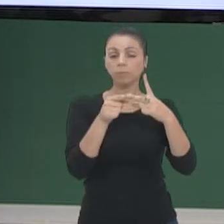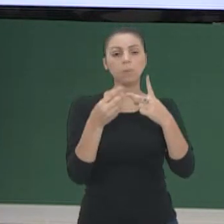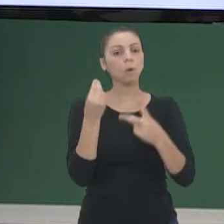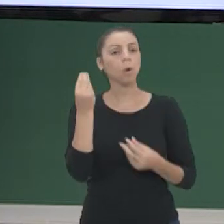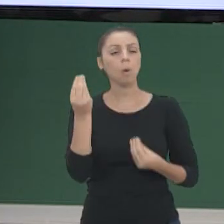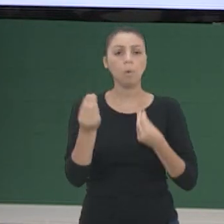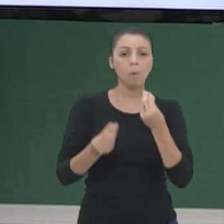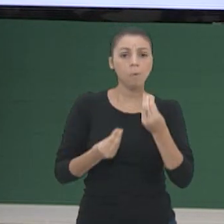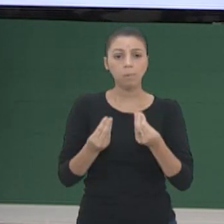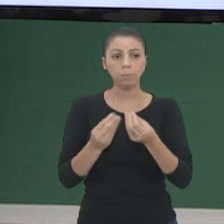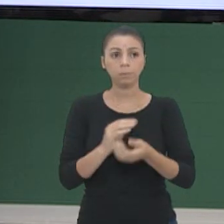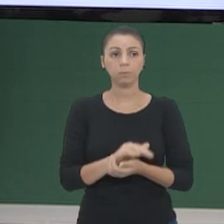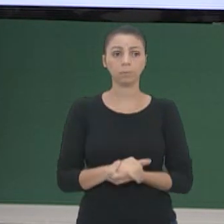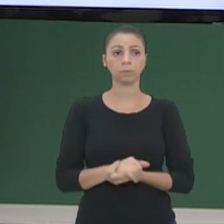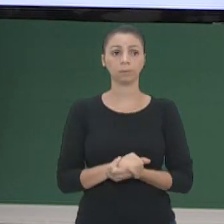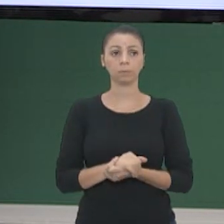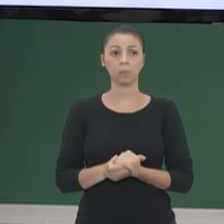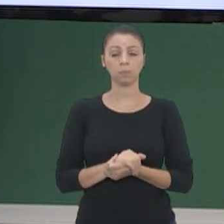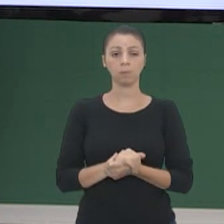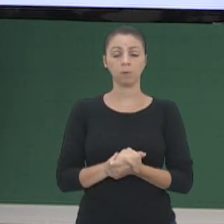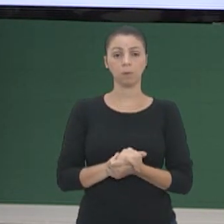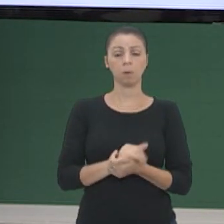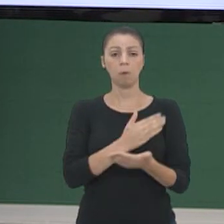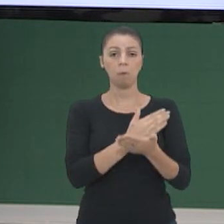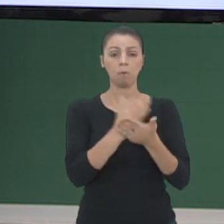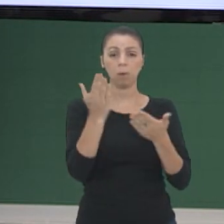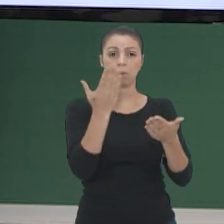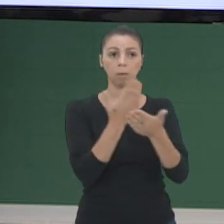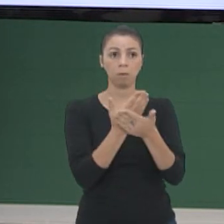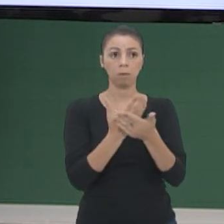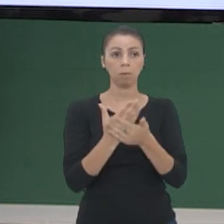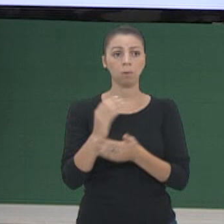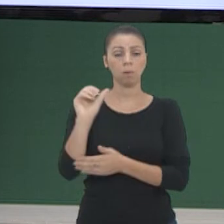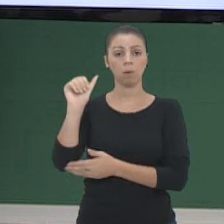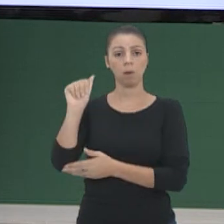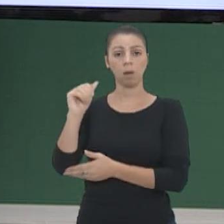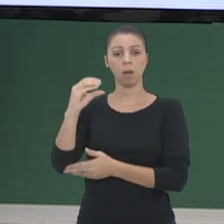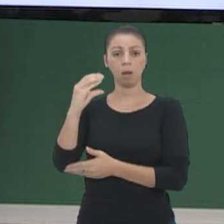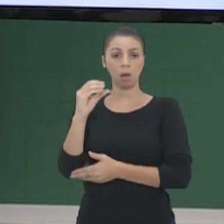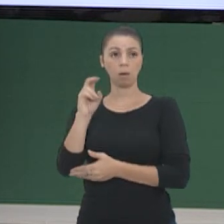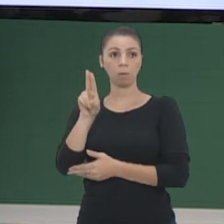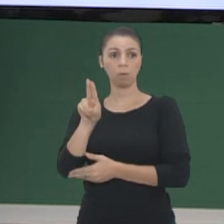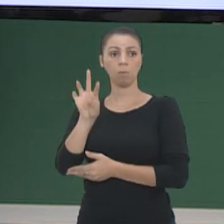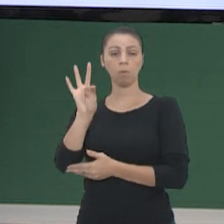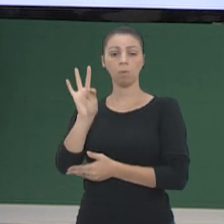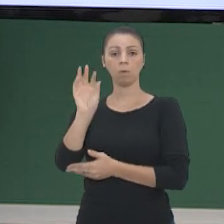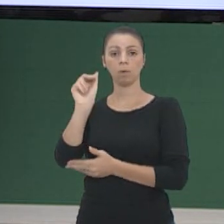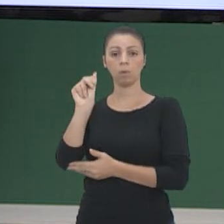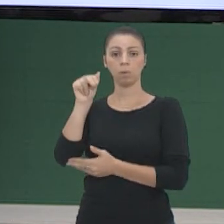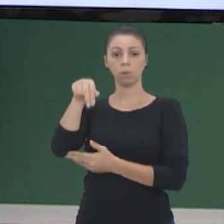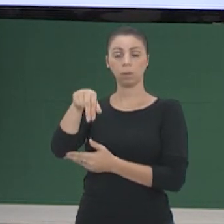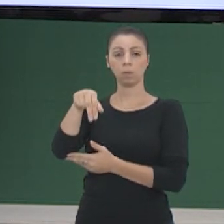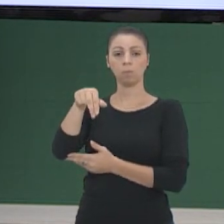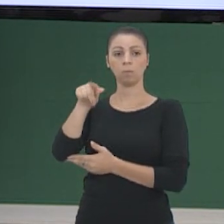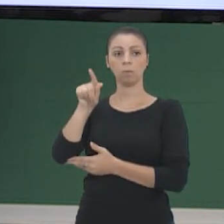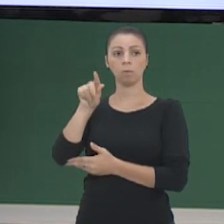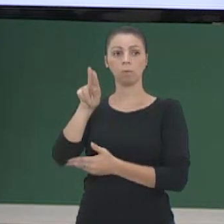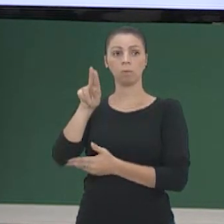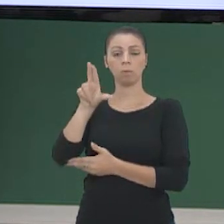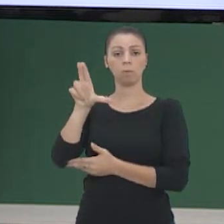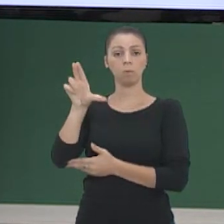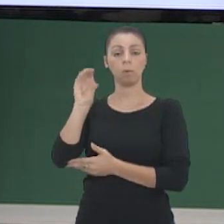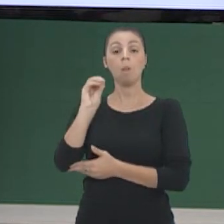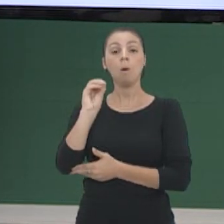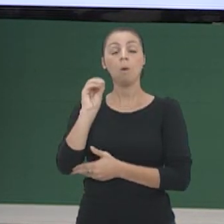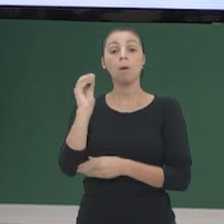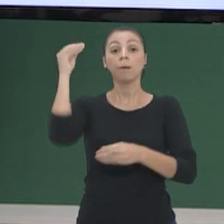que vai ficar isso? Daí eu iniciei a aula de hoje com o acutângulo. O que é o acutângulo? O triângulo acutângulo é